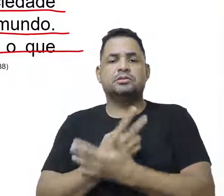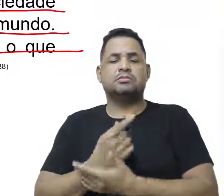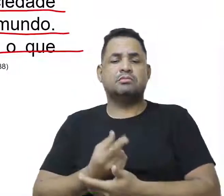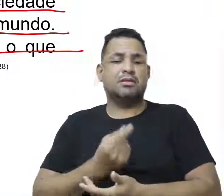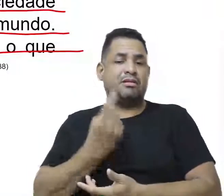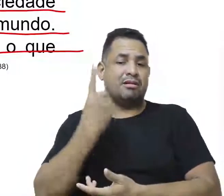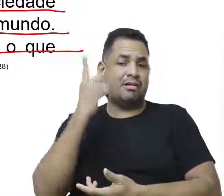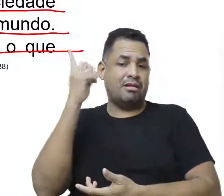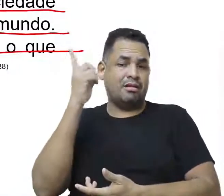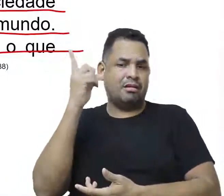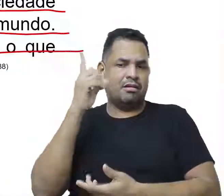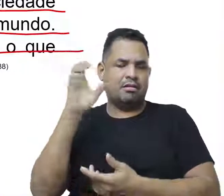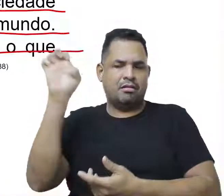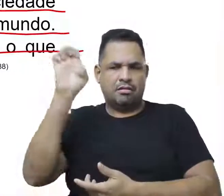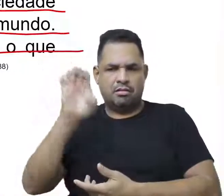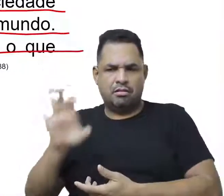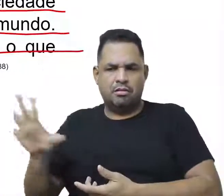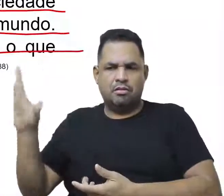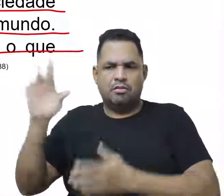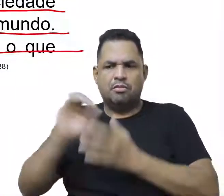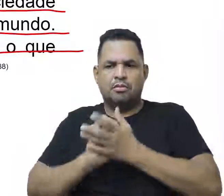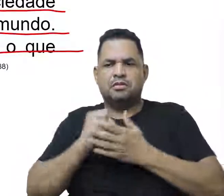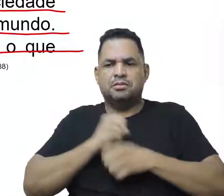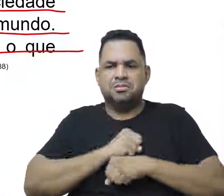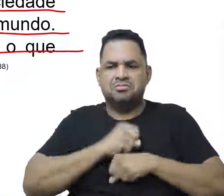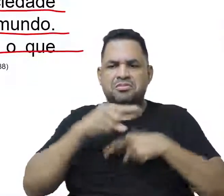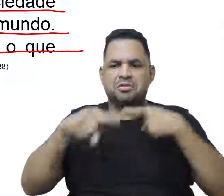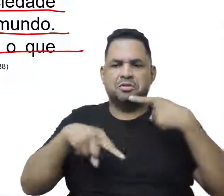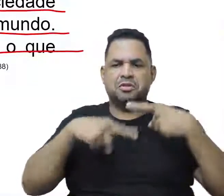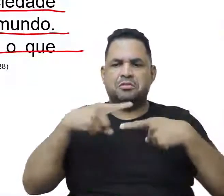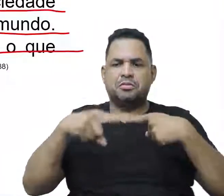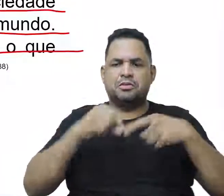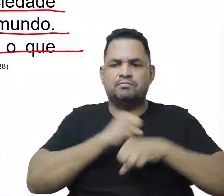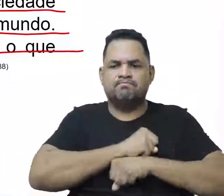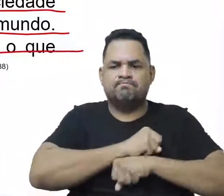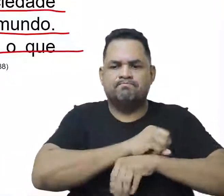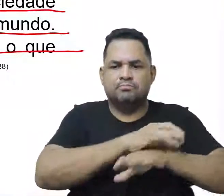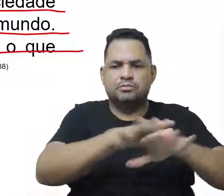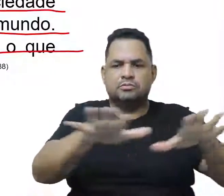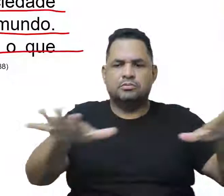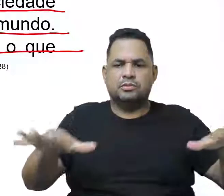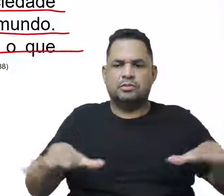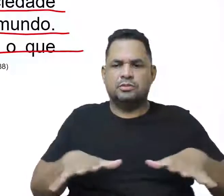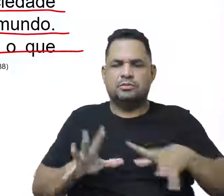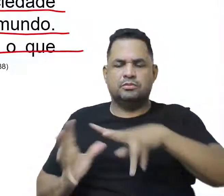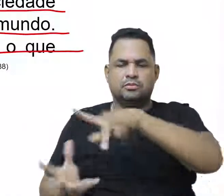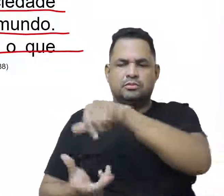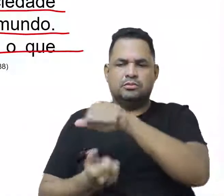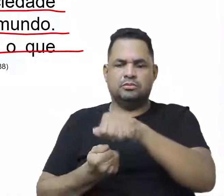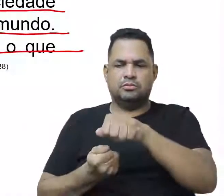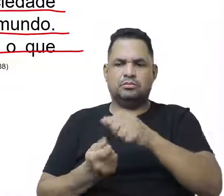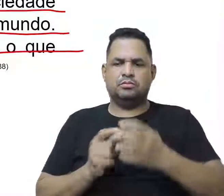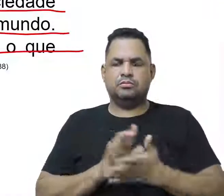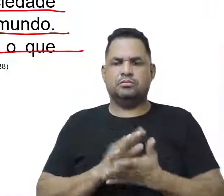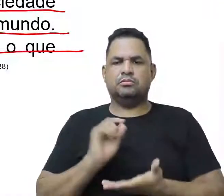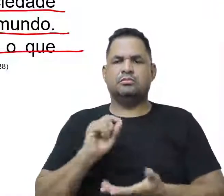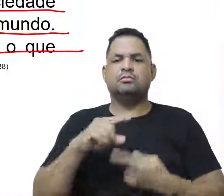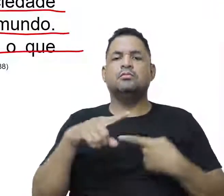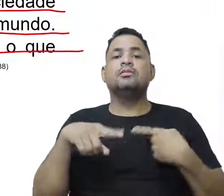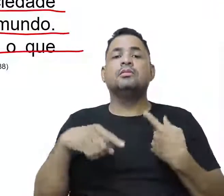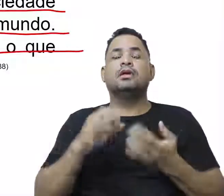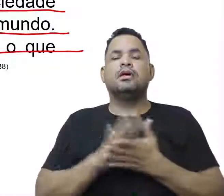Europa mas foi se alastrando aí para o resto do mundo então a o que